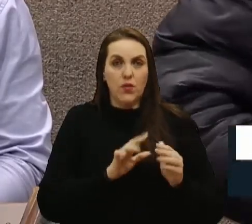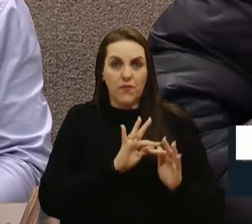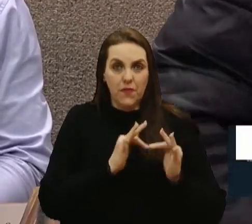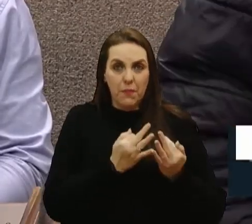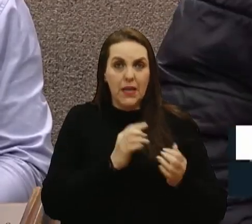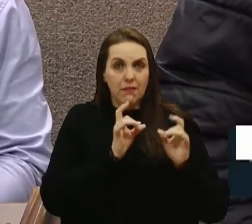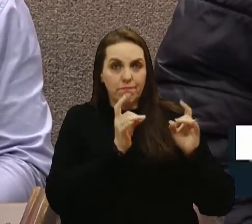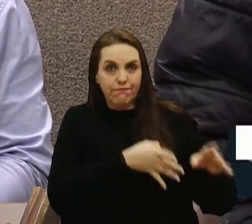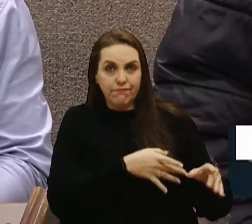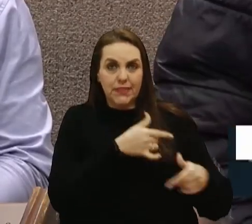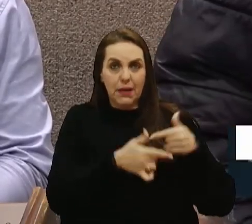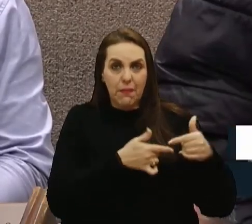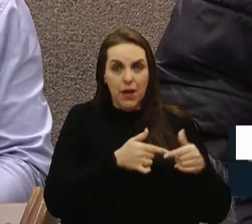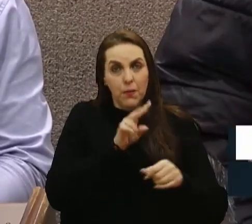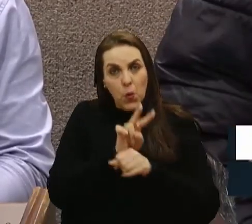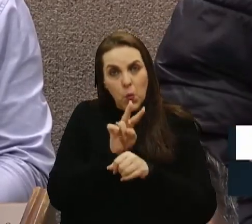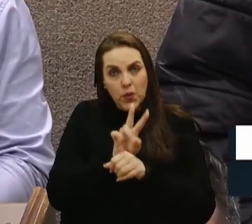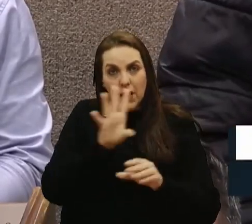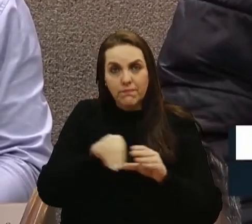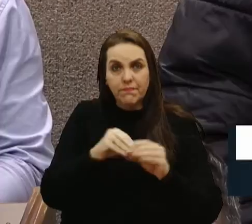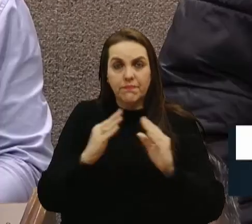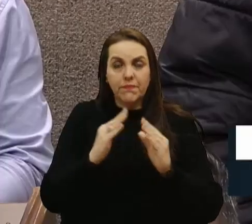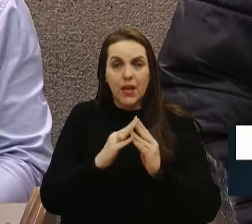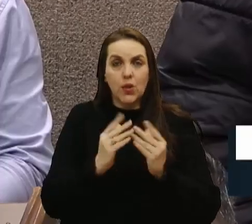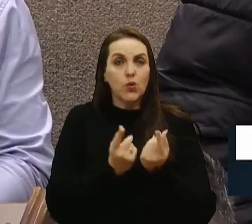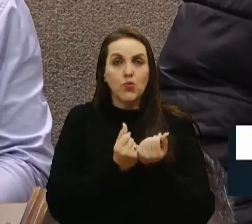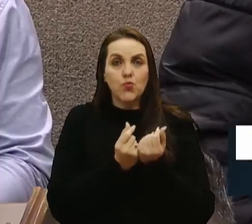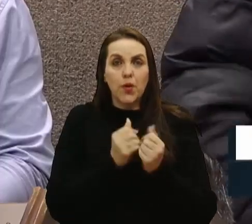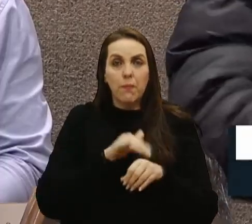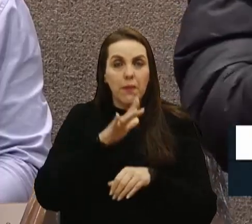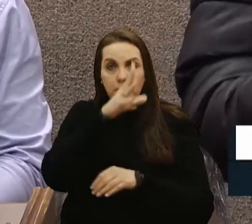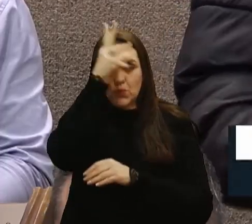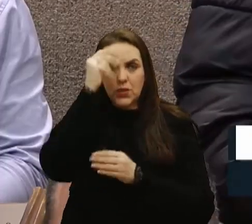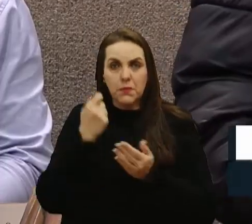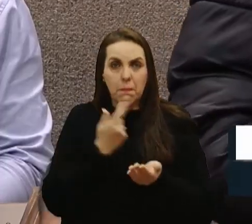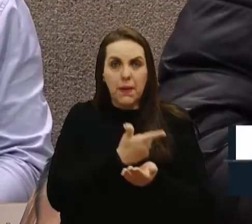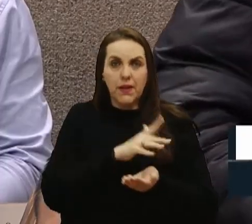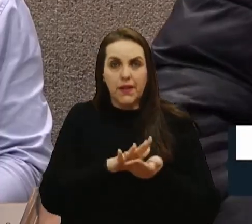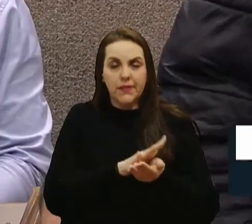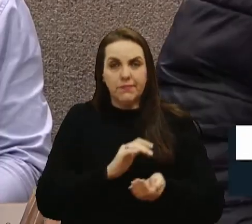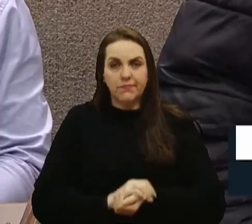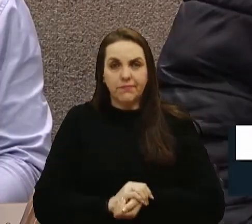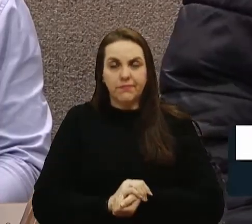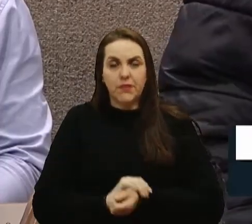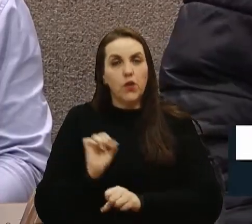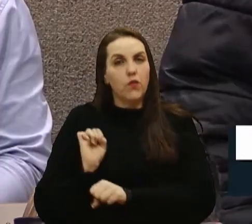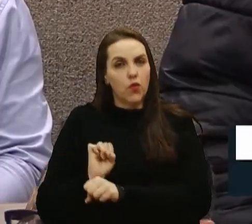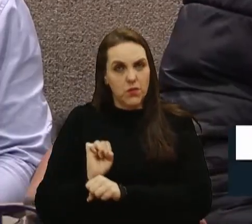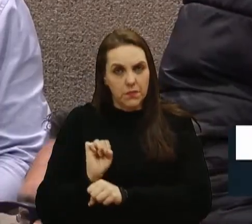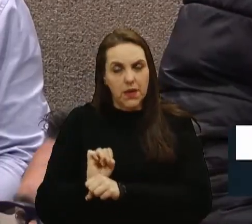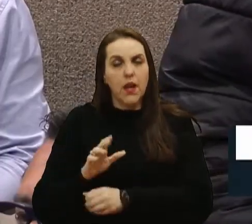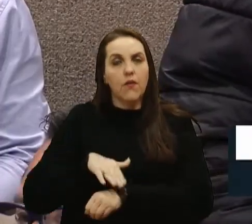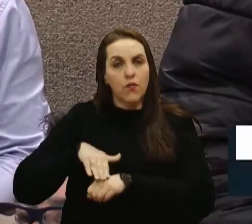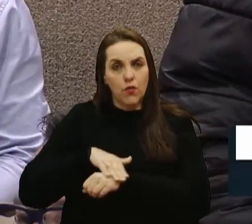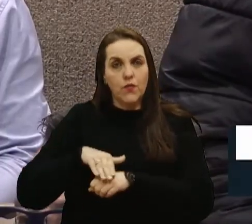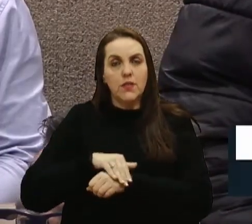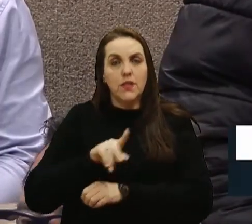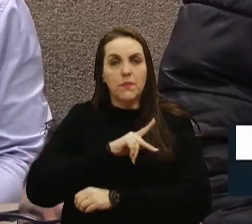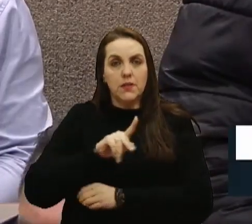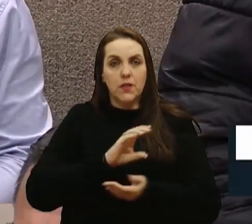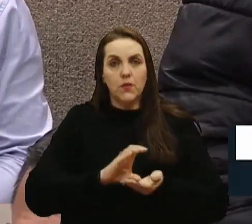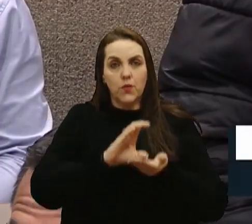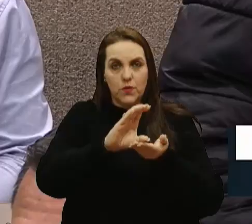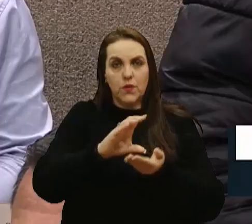idoso, para não deixar morrer, não ter mais recursos no município. Então, eu vou esperar hoje para conversar com a presidente do Conselho do